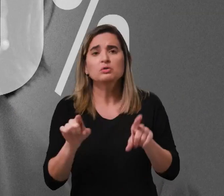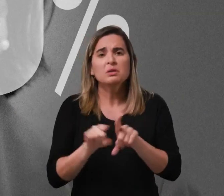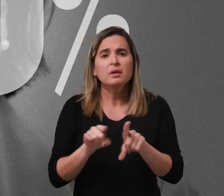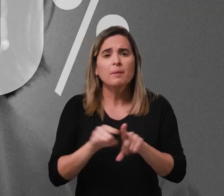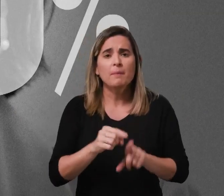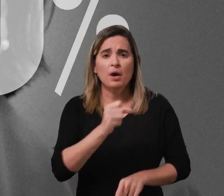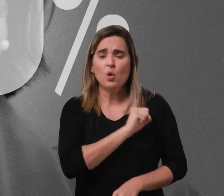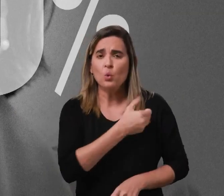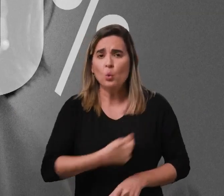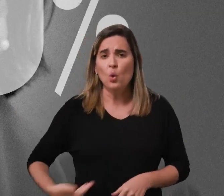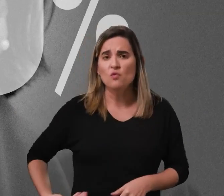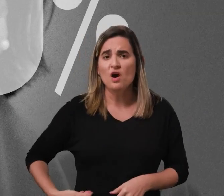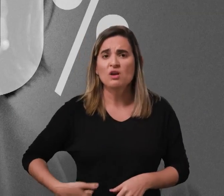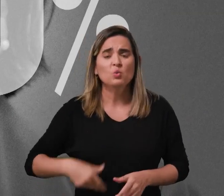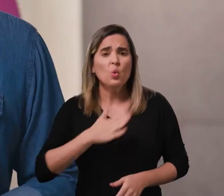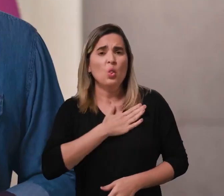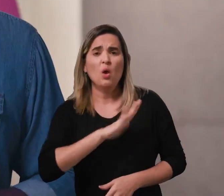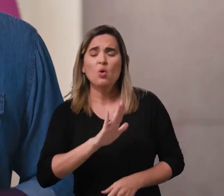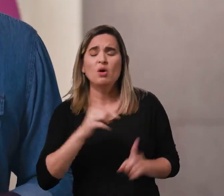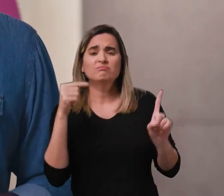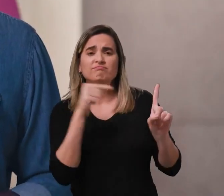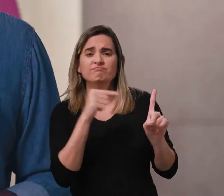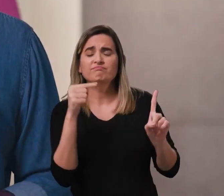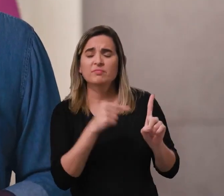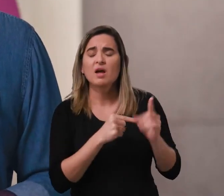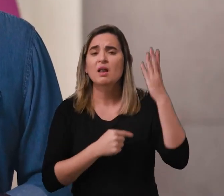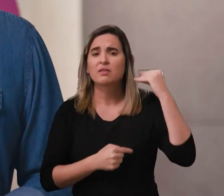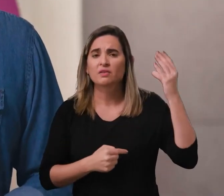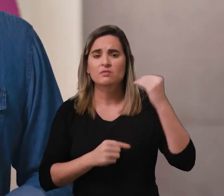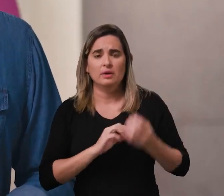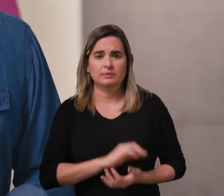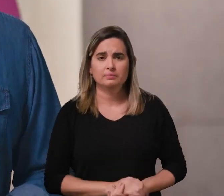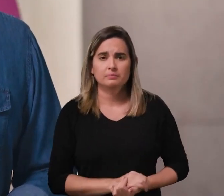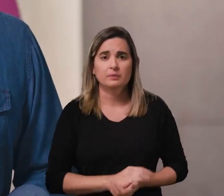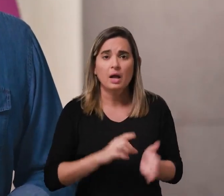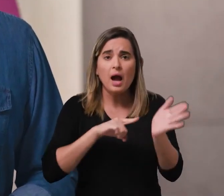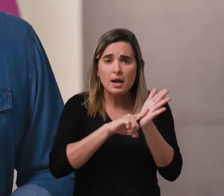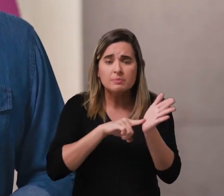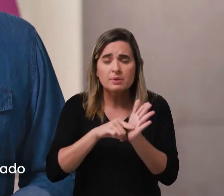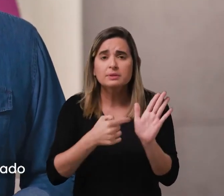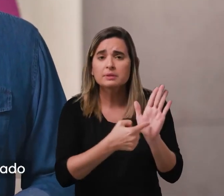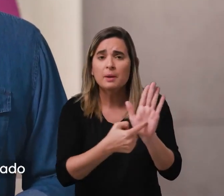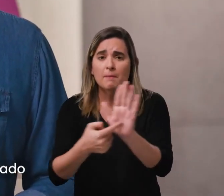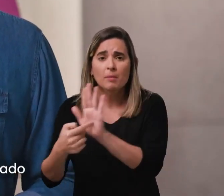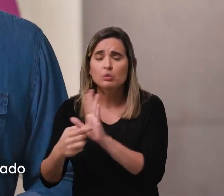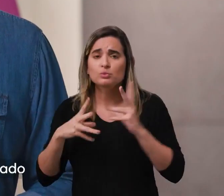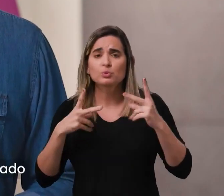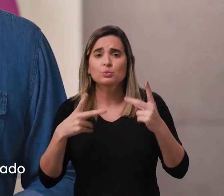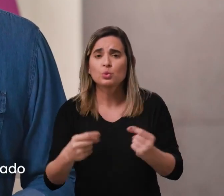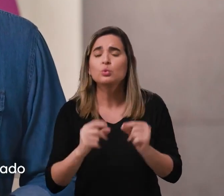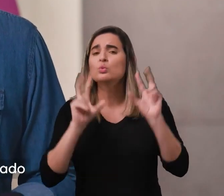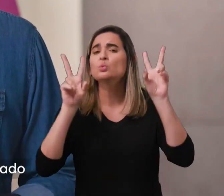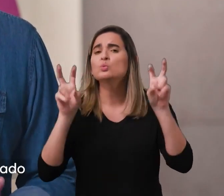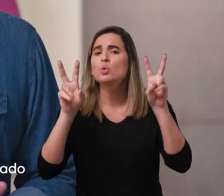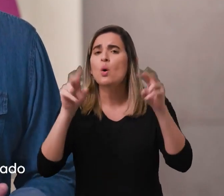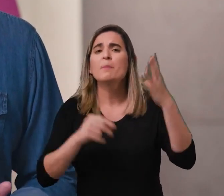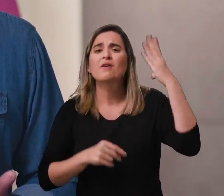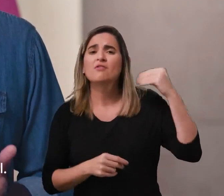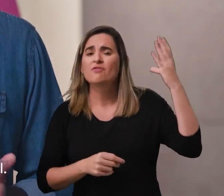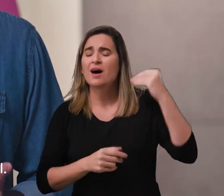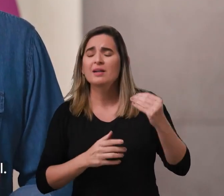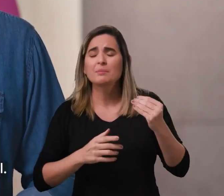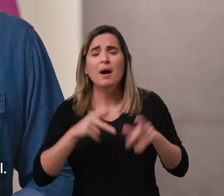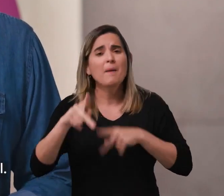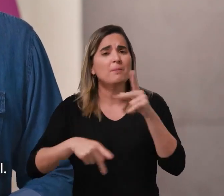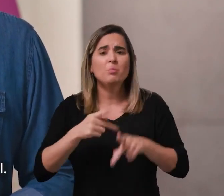Fátima chega a 81%. As pesquisas comprovam o que todo mundo já sabe. O governo Fátima PT é desaprovado